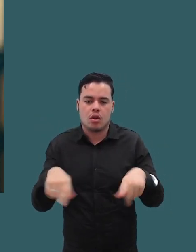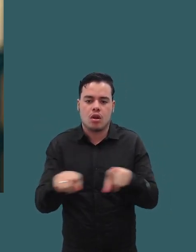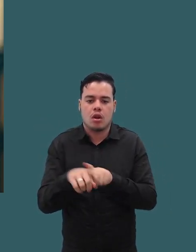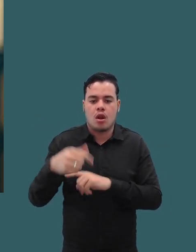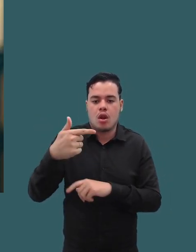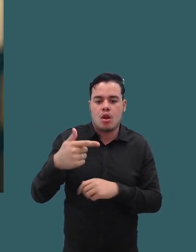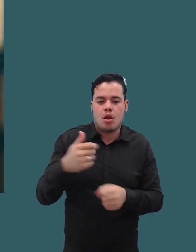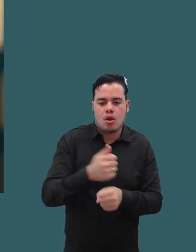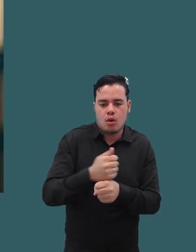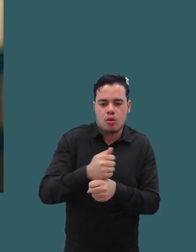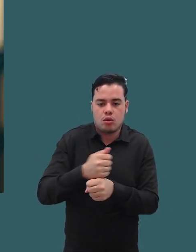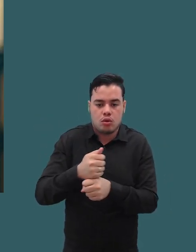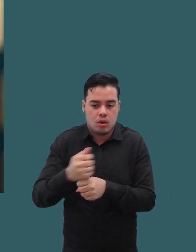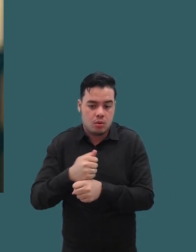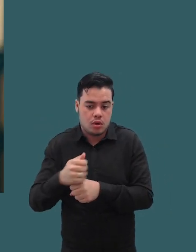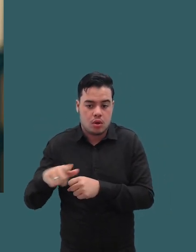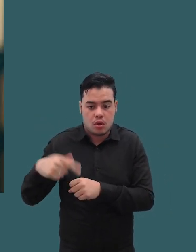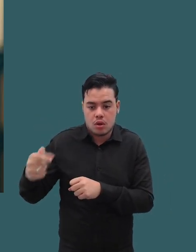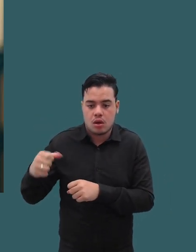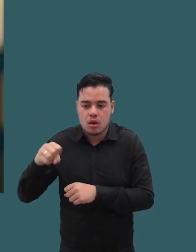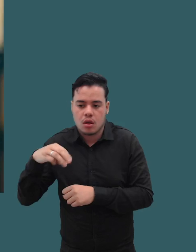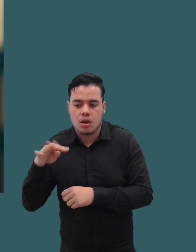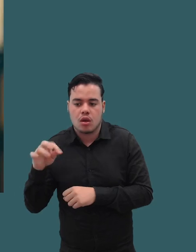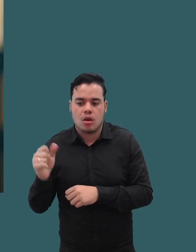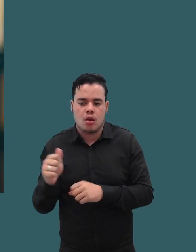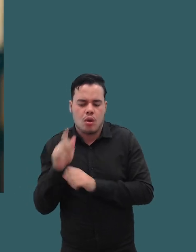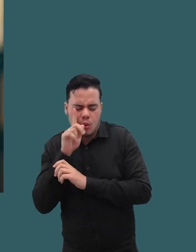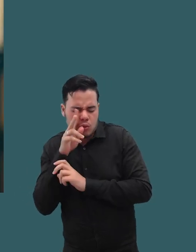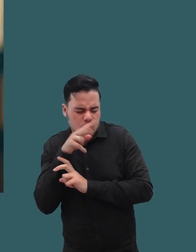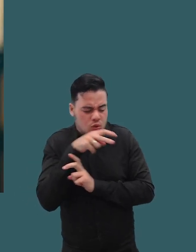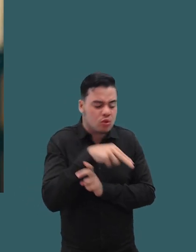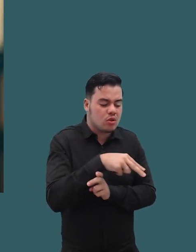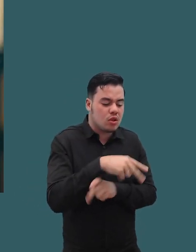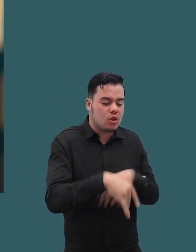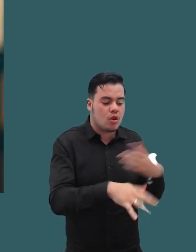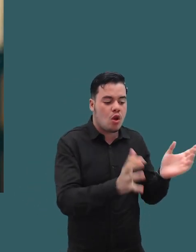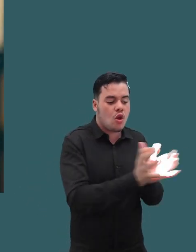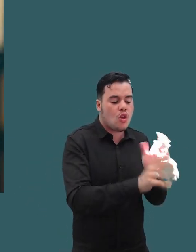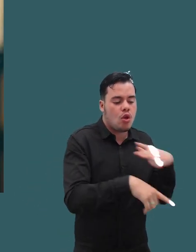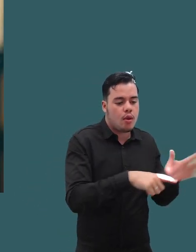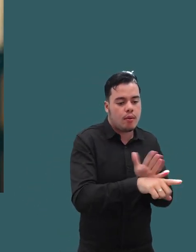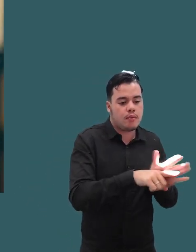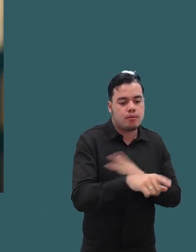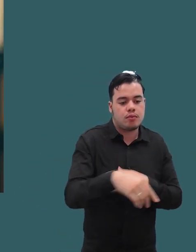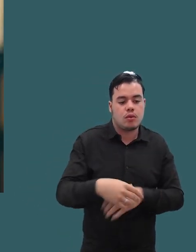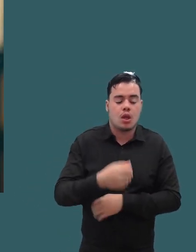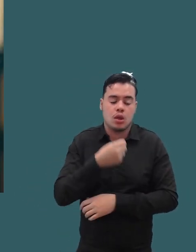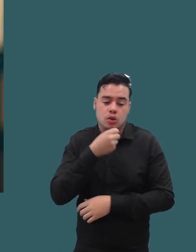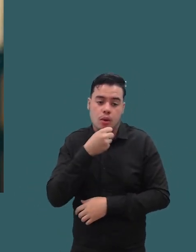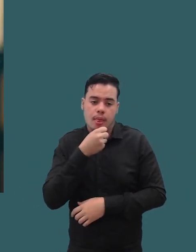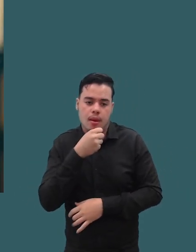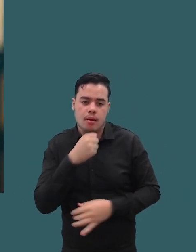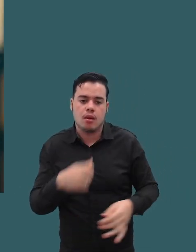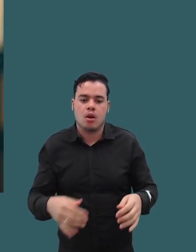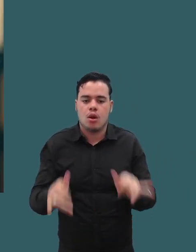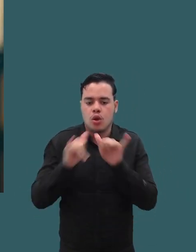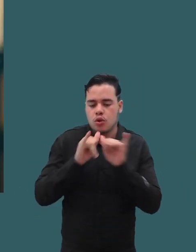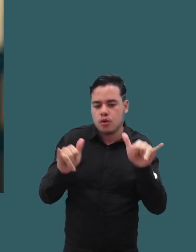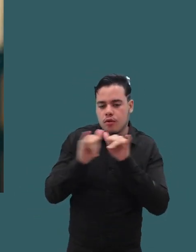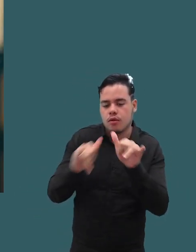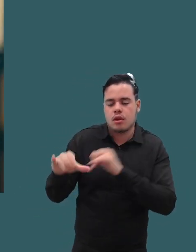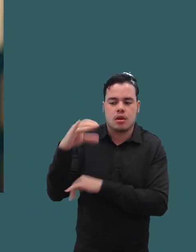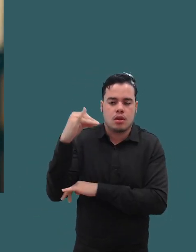segundo semestre voltado para os grupos de pesquisa em jornalismo especializado, divulgação científica.